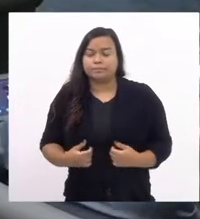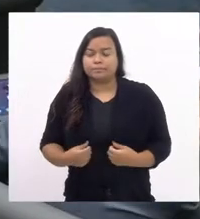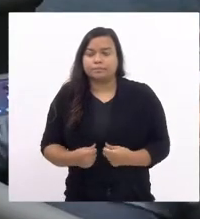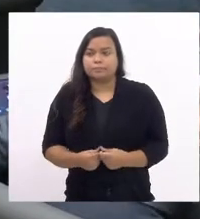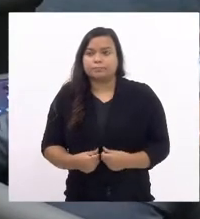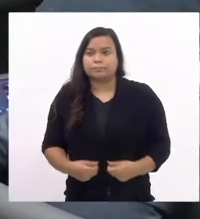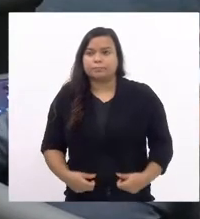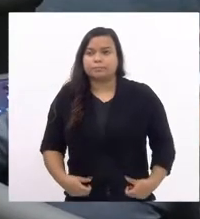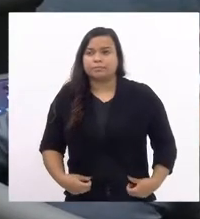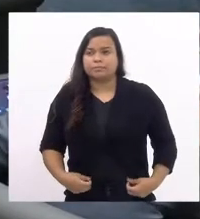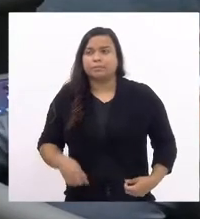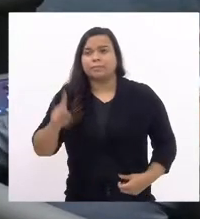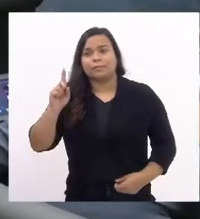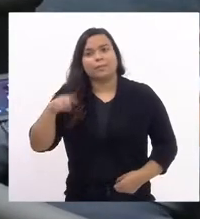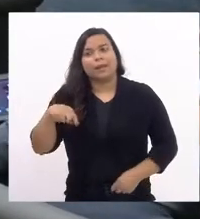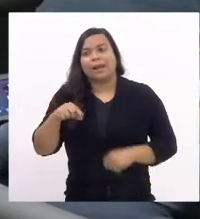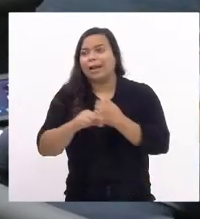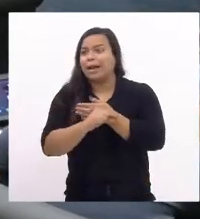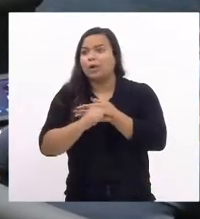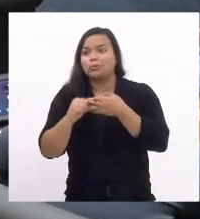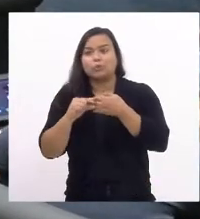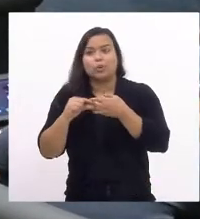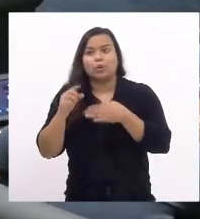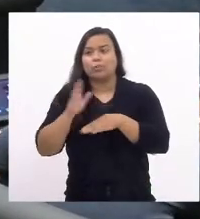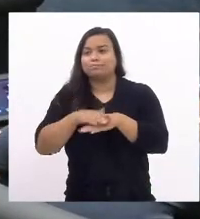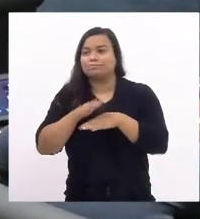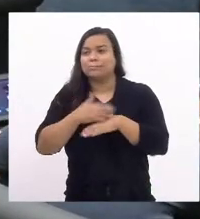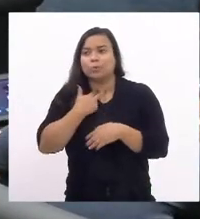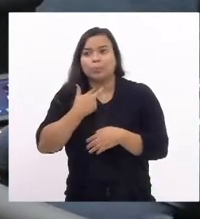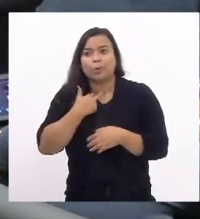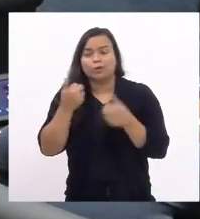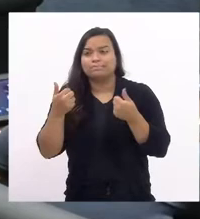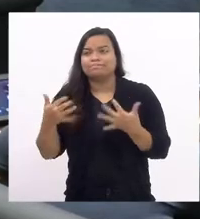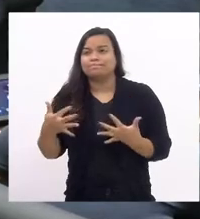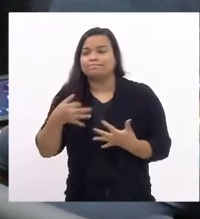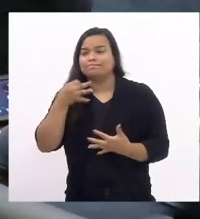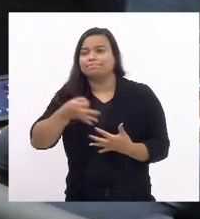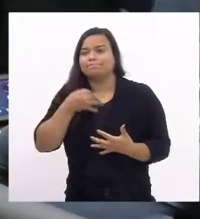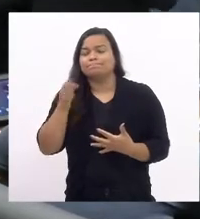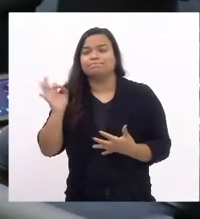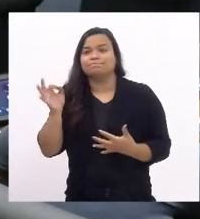Ele é autor, não pode. Okay. Eu sou autor, eu não posso. Verdade.